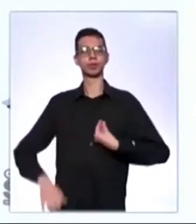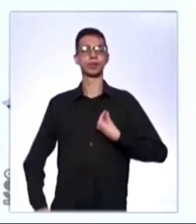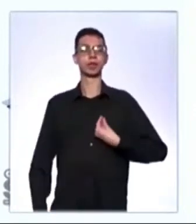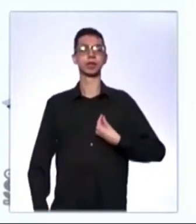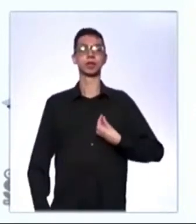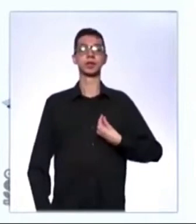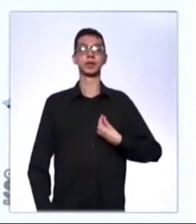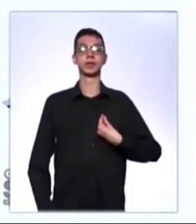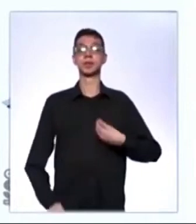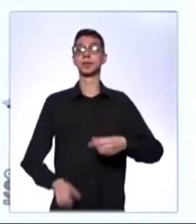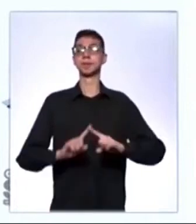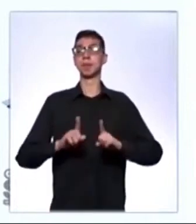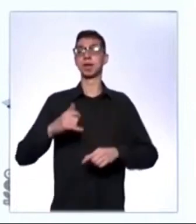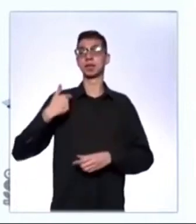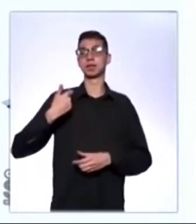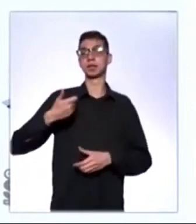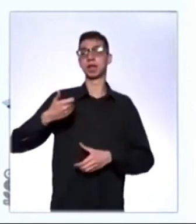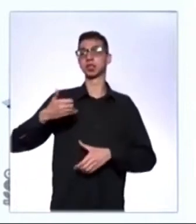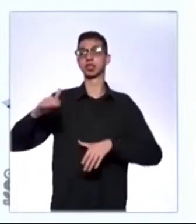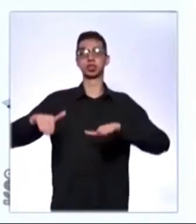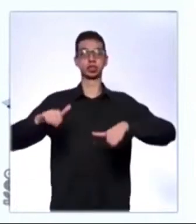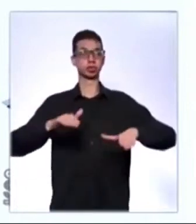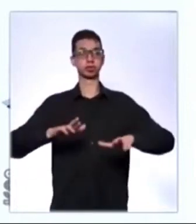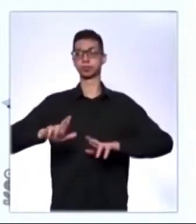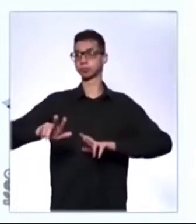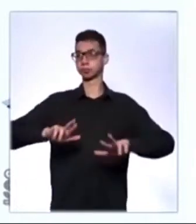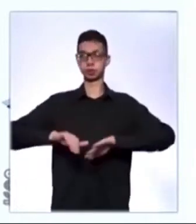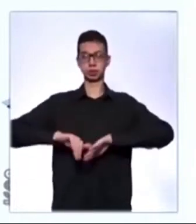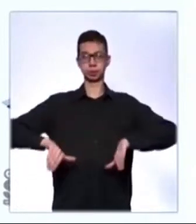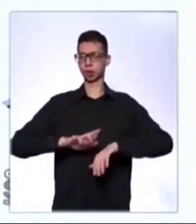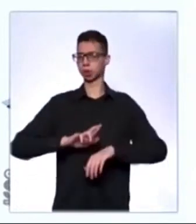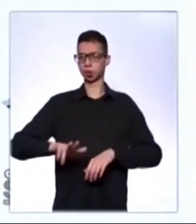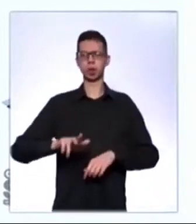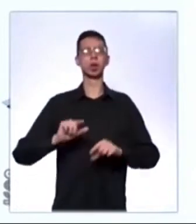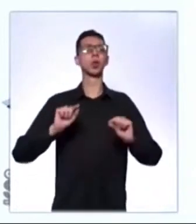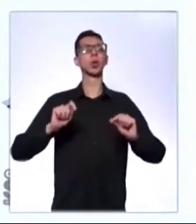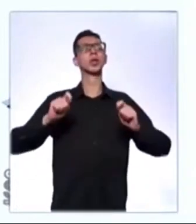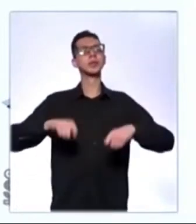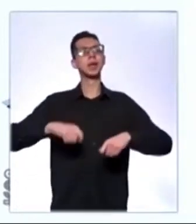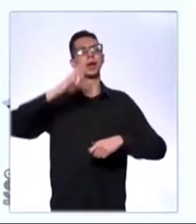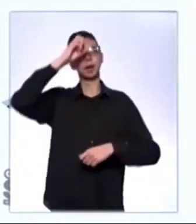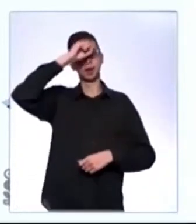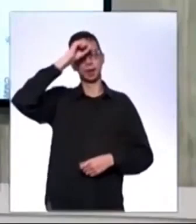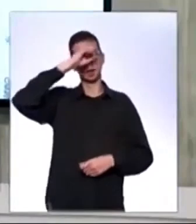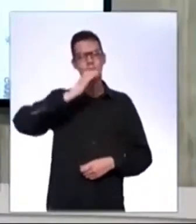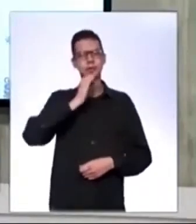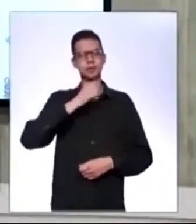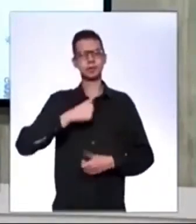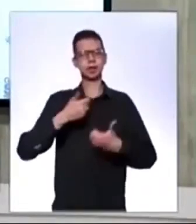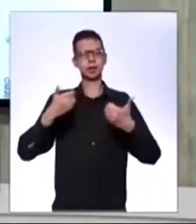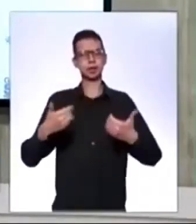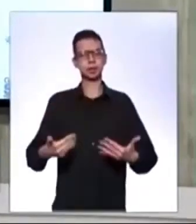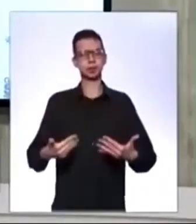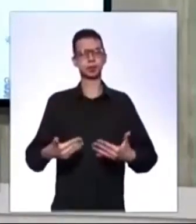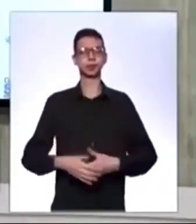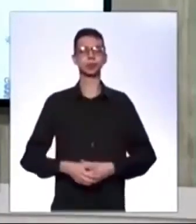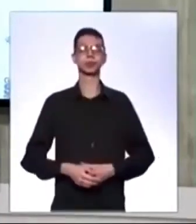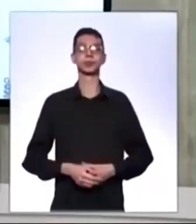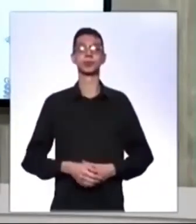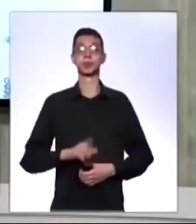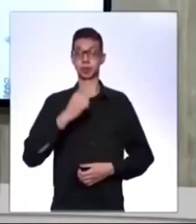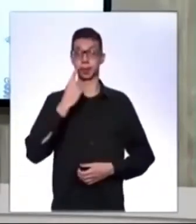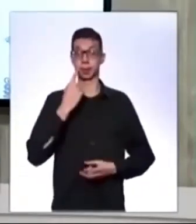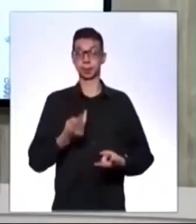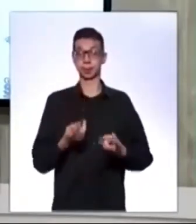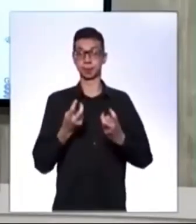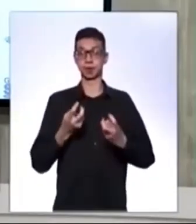corporal, permitem principalmente um aprendizado eu queria fazer um adendo aqui, né? Dar uma ênfase, viu? Sem distinção